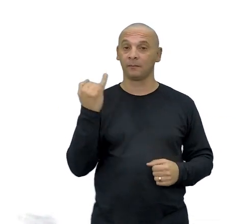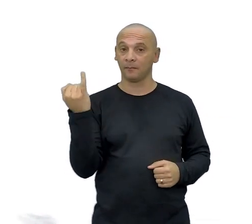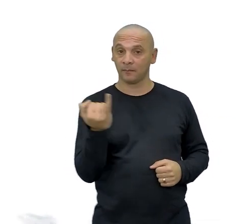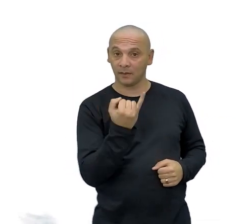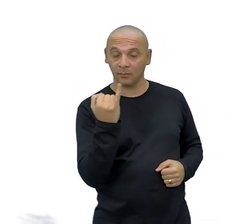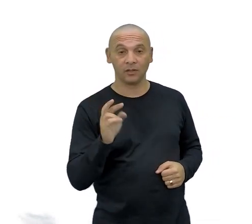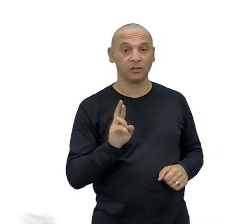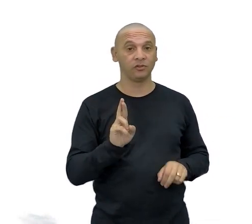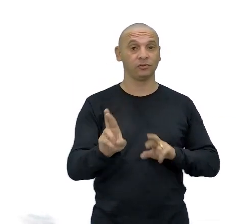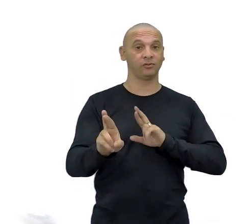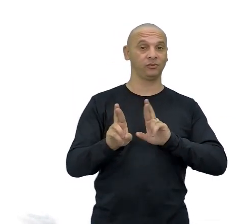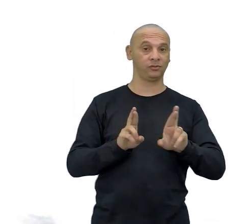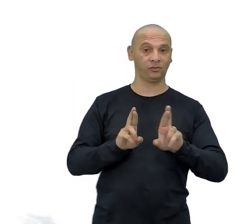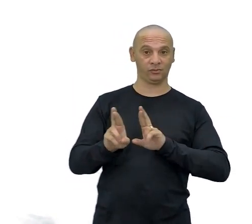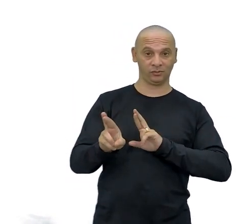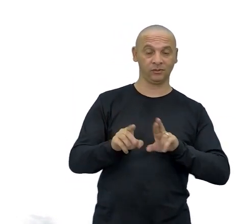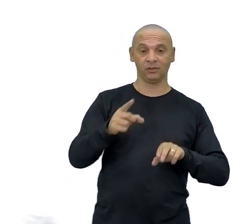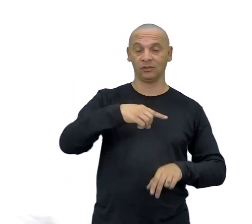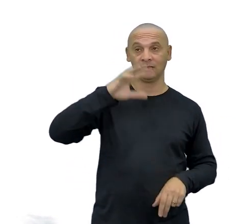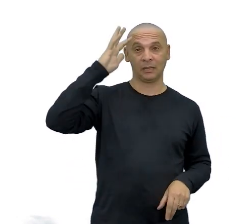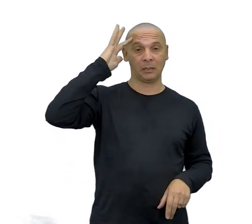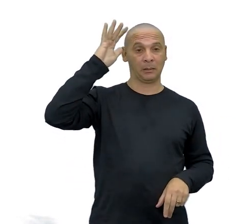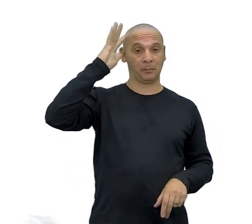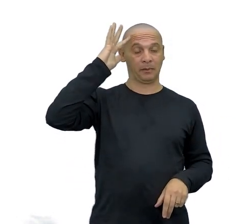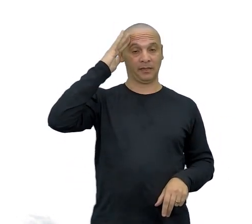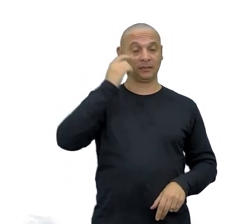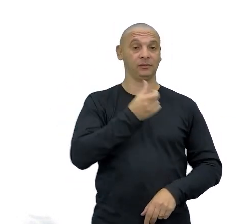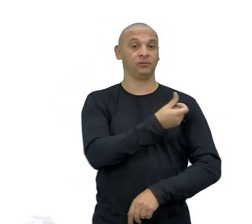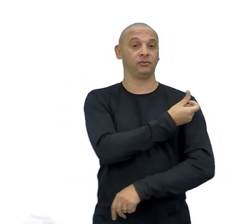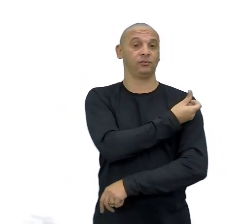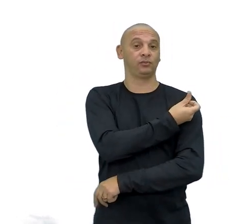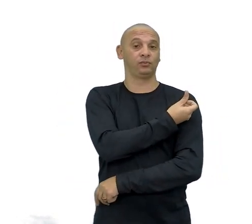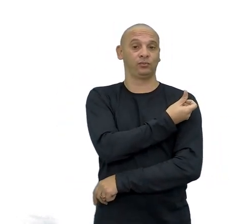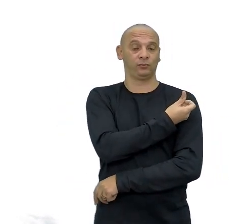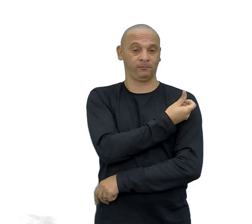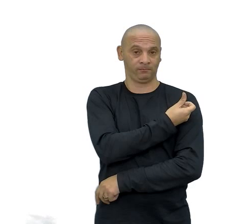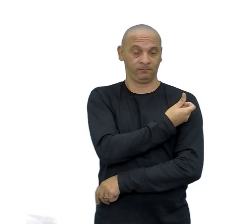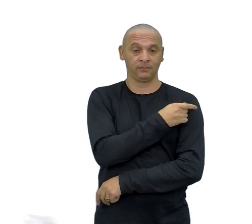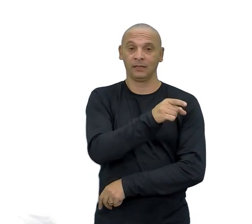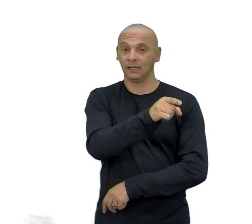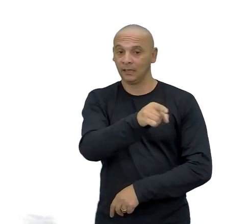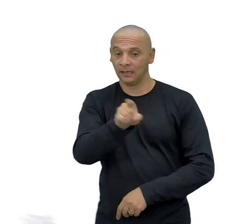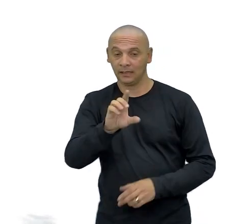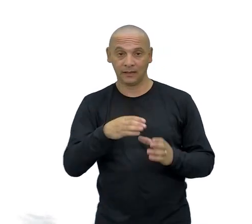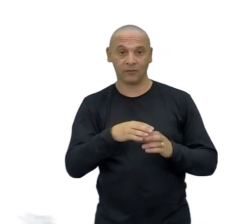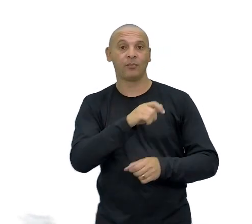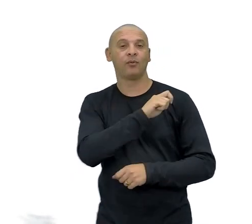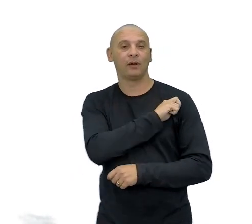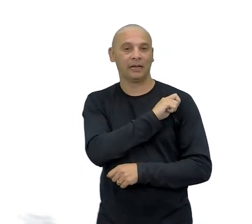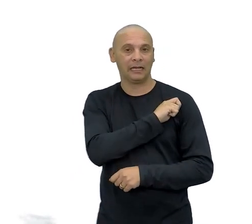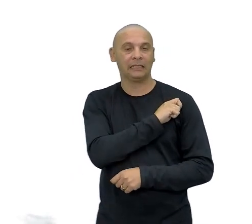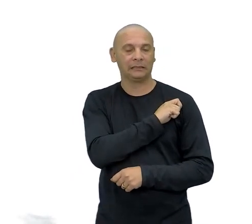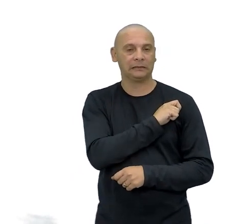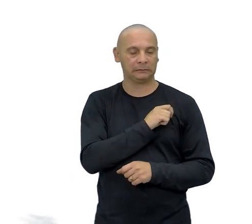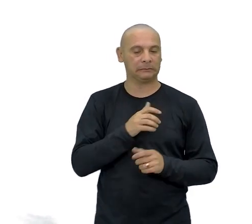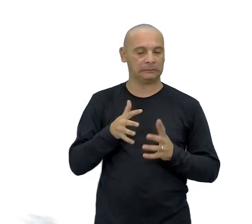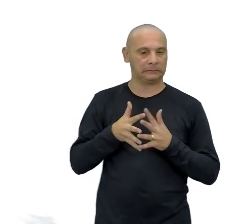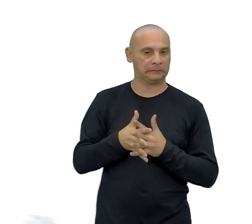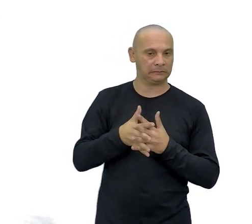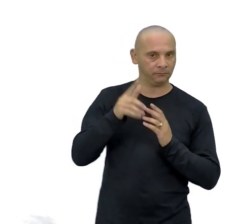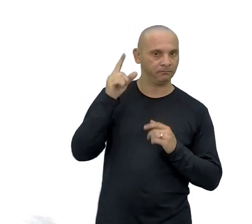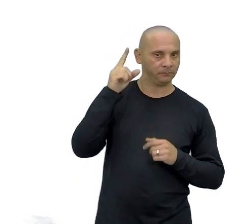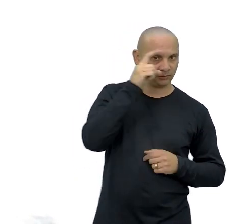dessas respostas, a gente pensa num 6º ano, para eles isso aqui é um pouquinho mais complicado,